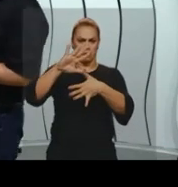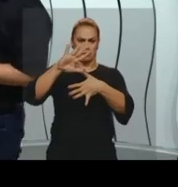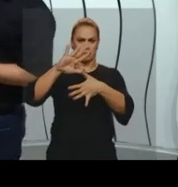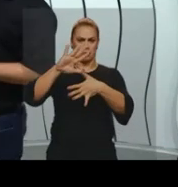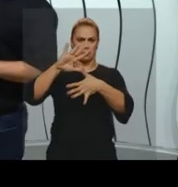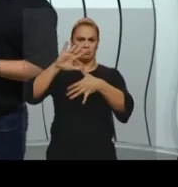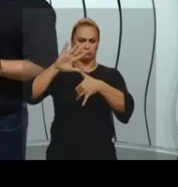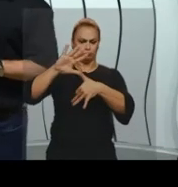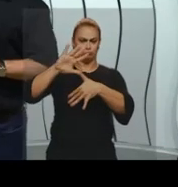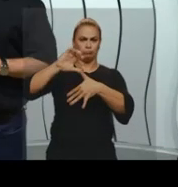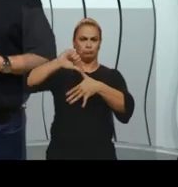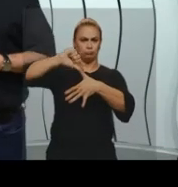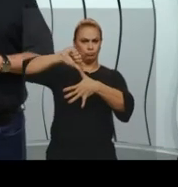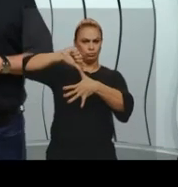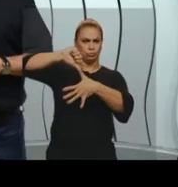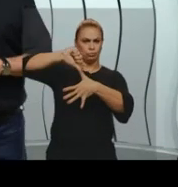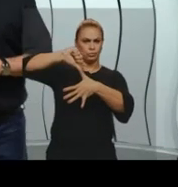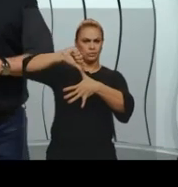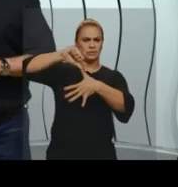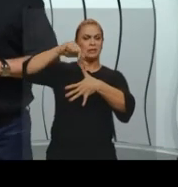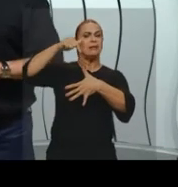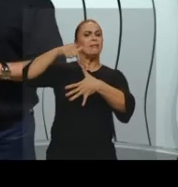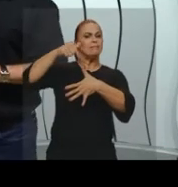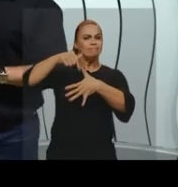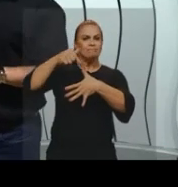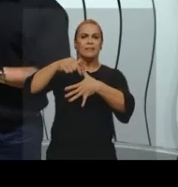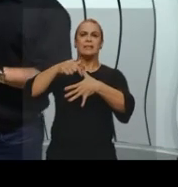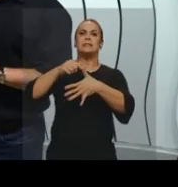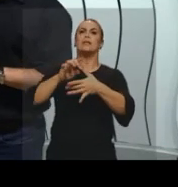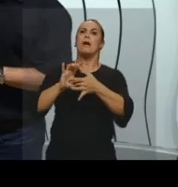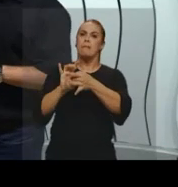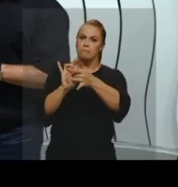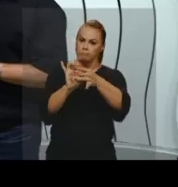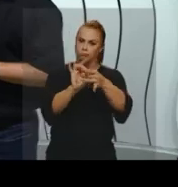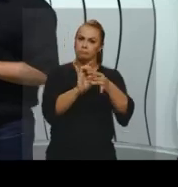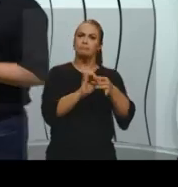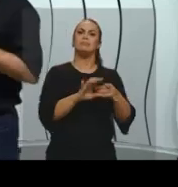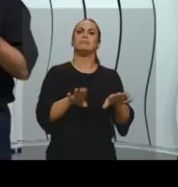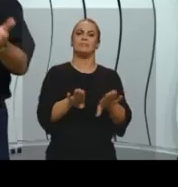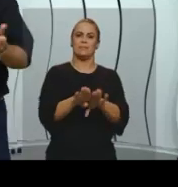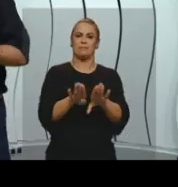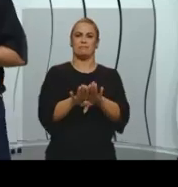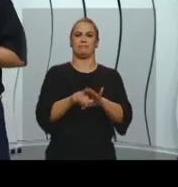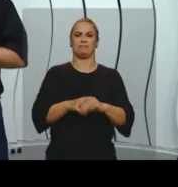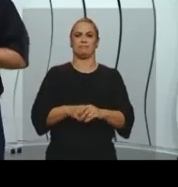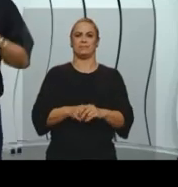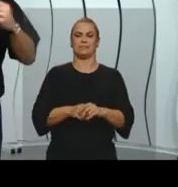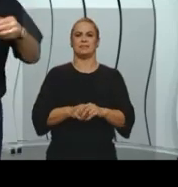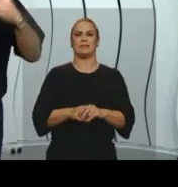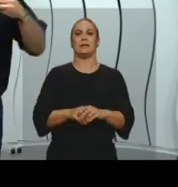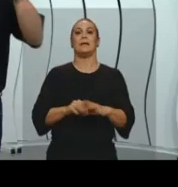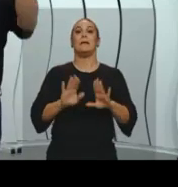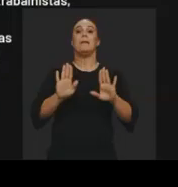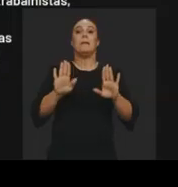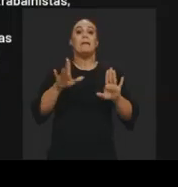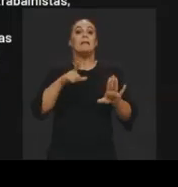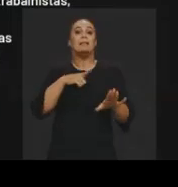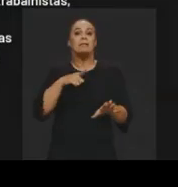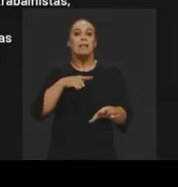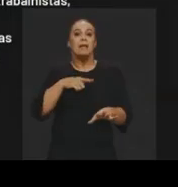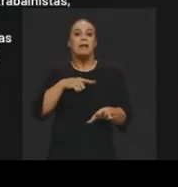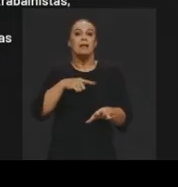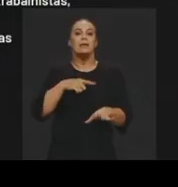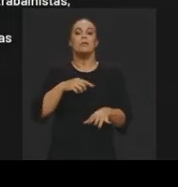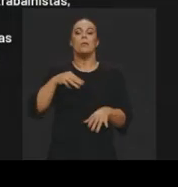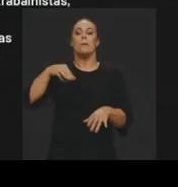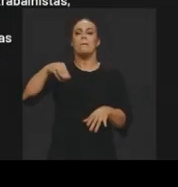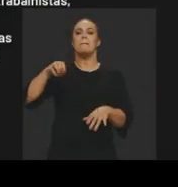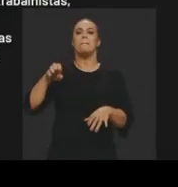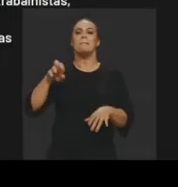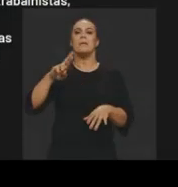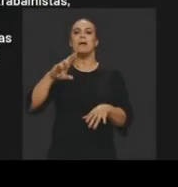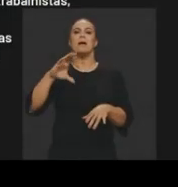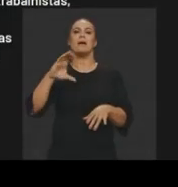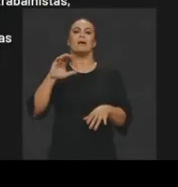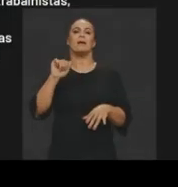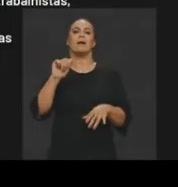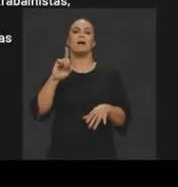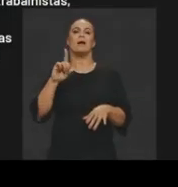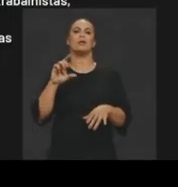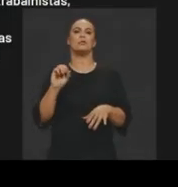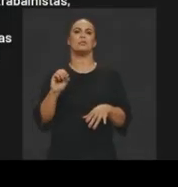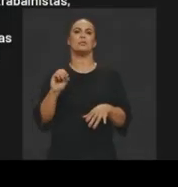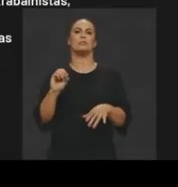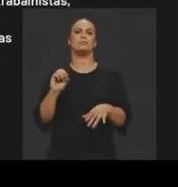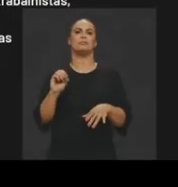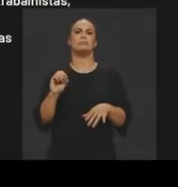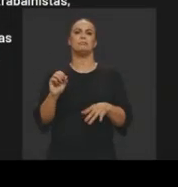na sequência, a gente tem o chamado mercado comum e, talvez, seja o próximo passo para o Mercosul, certinho?